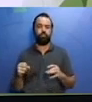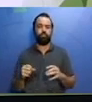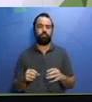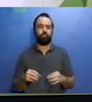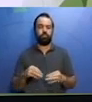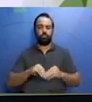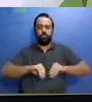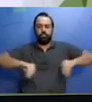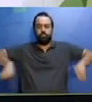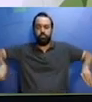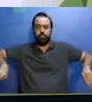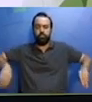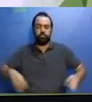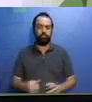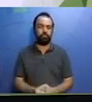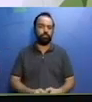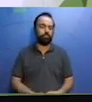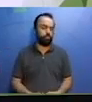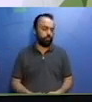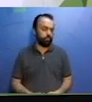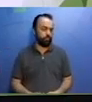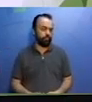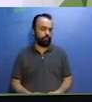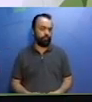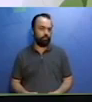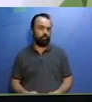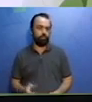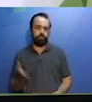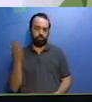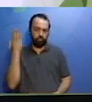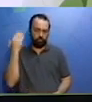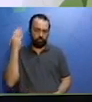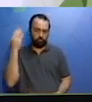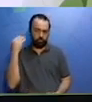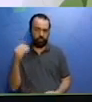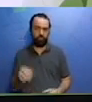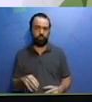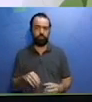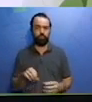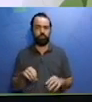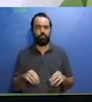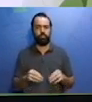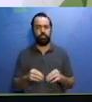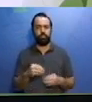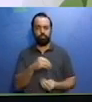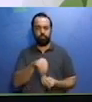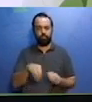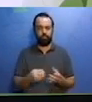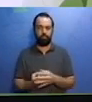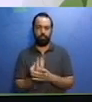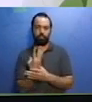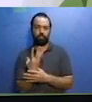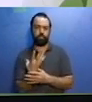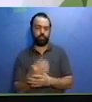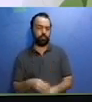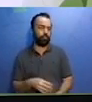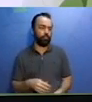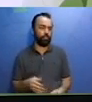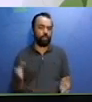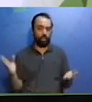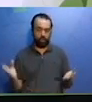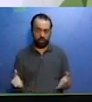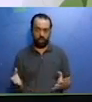das misturas heterogêneas, né, que são misturas que a gente vê o que foi misturado. Agora nós vamos falar sobre